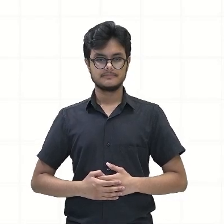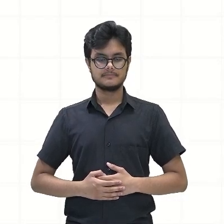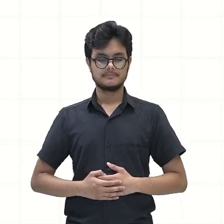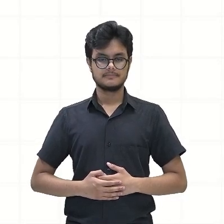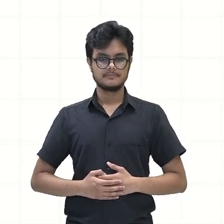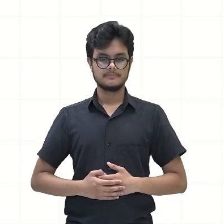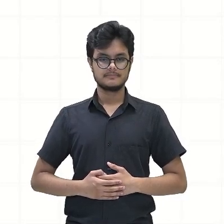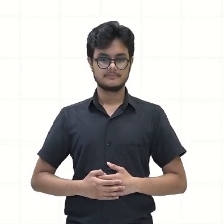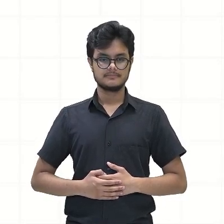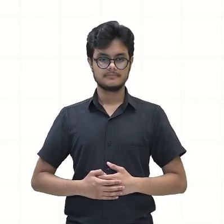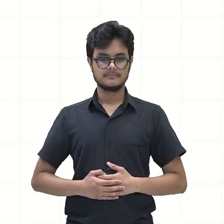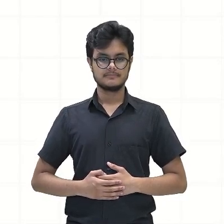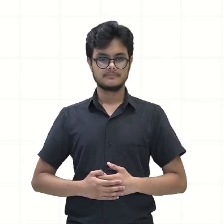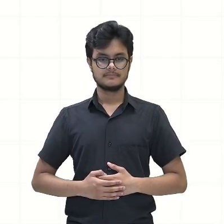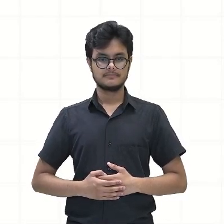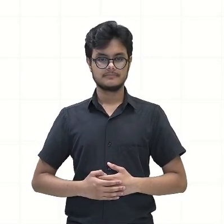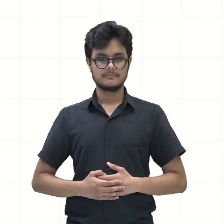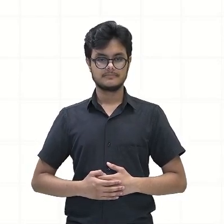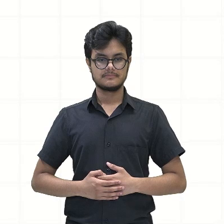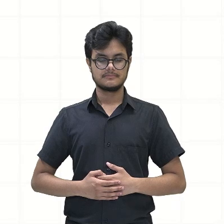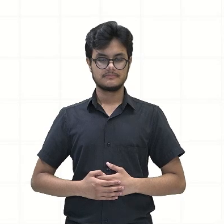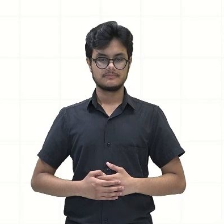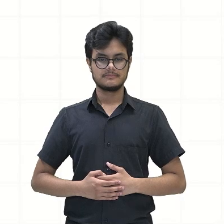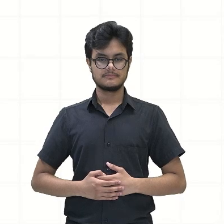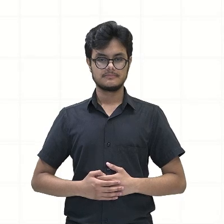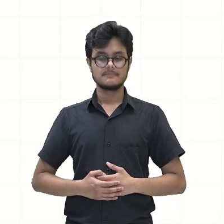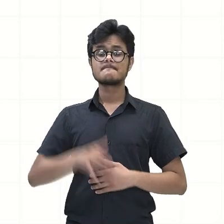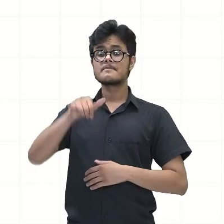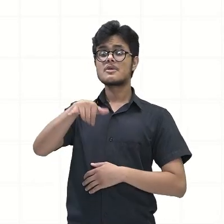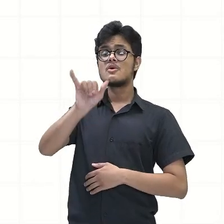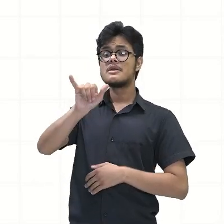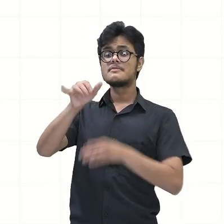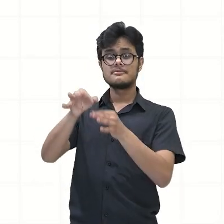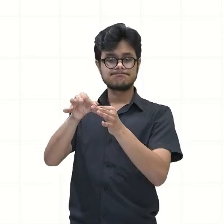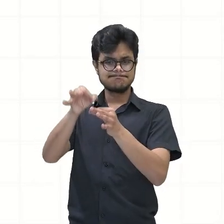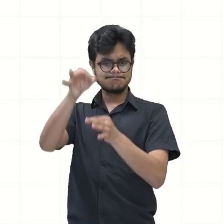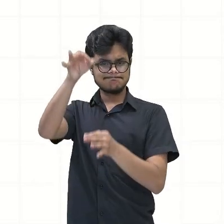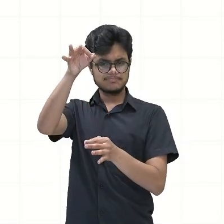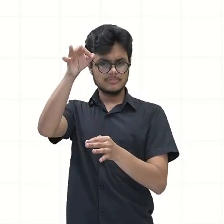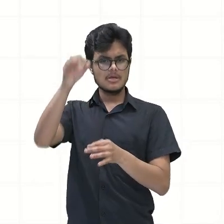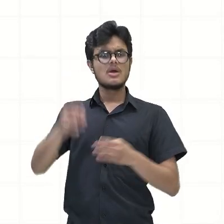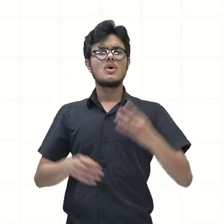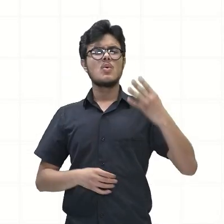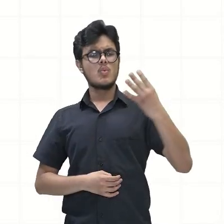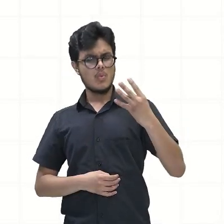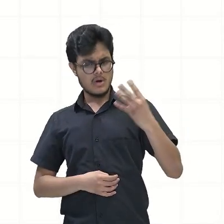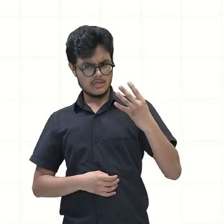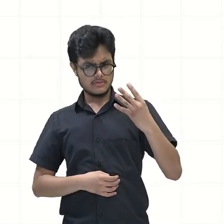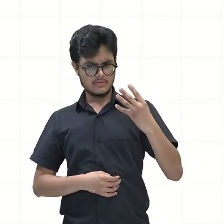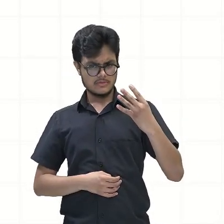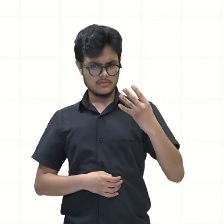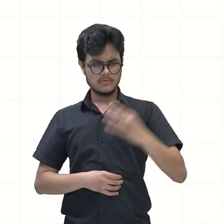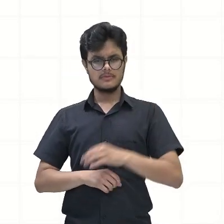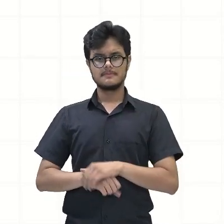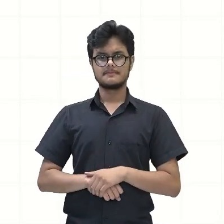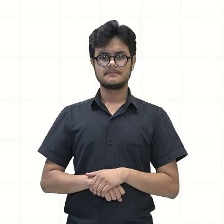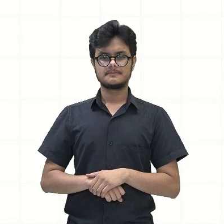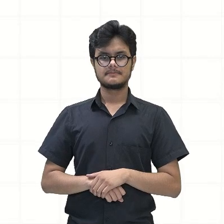E depois eu faço a projeção para o eixo Y e deu aí 4, certo?